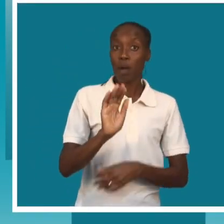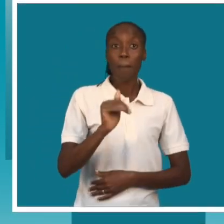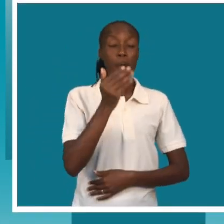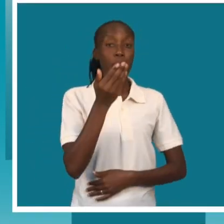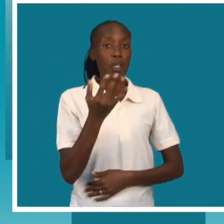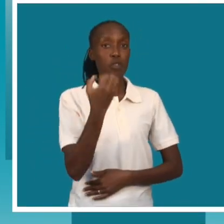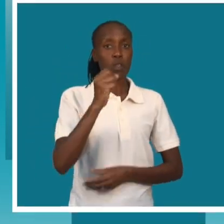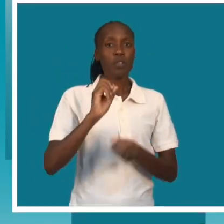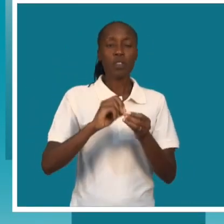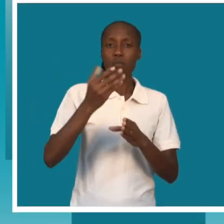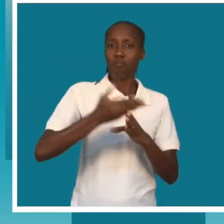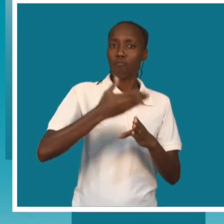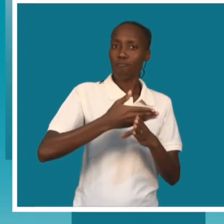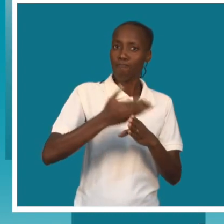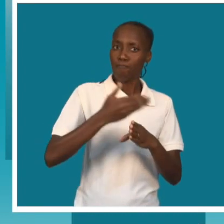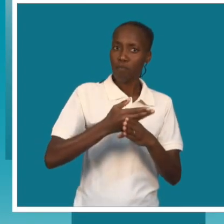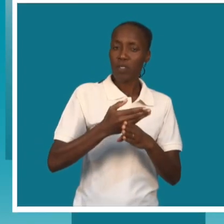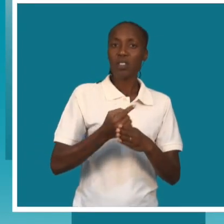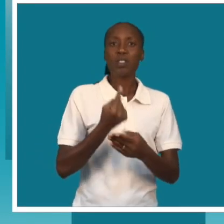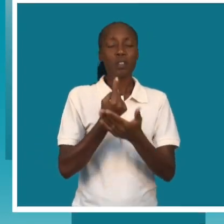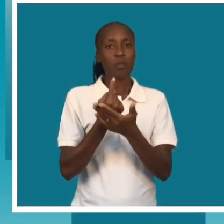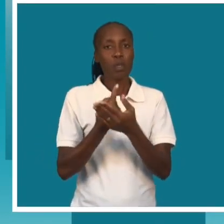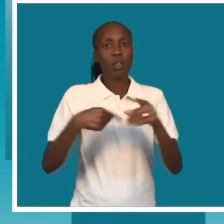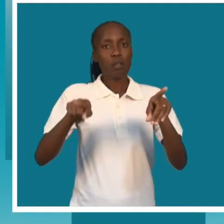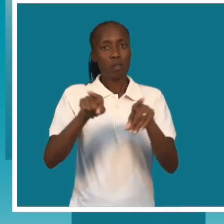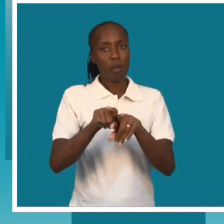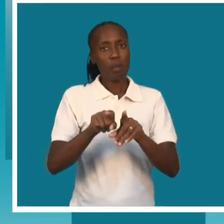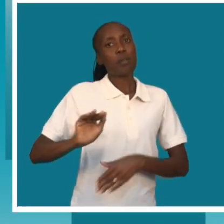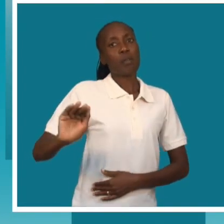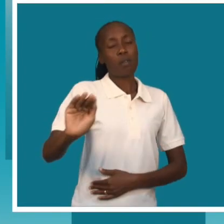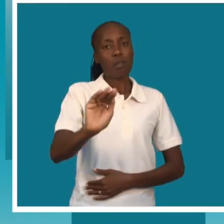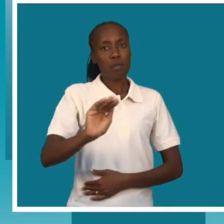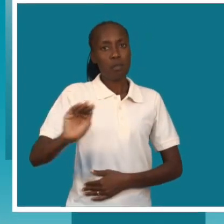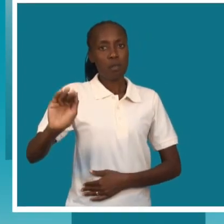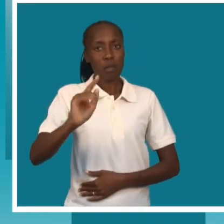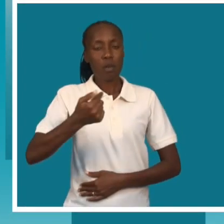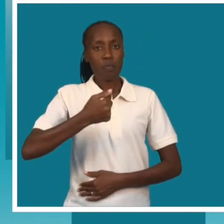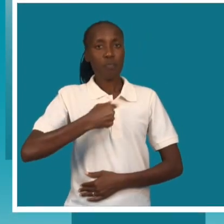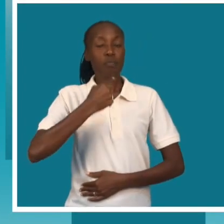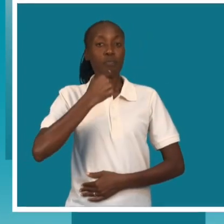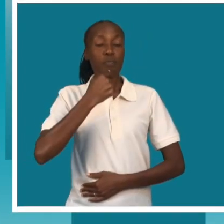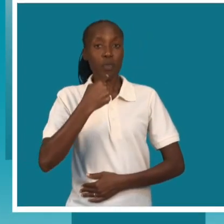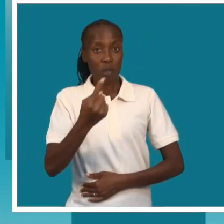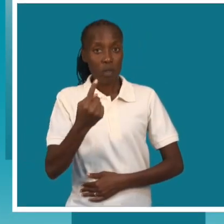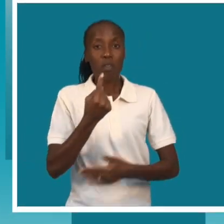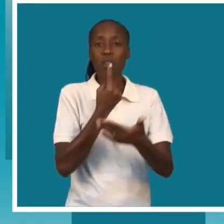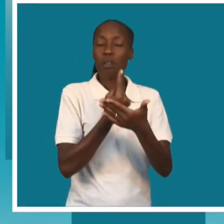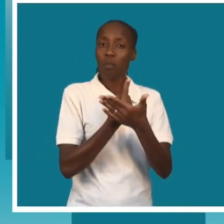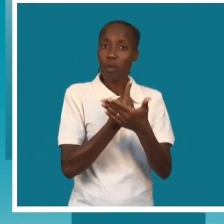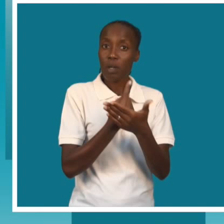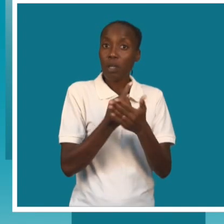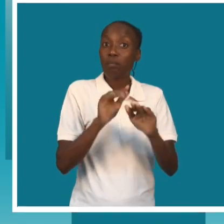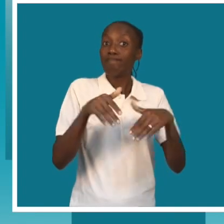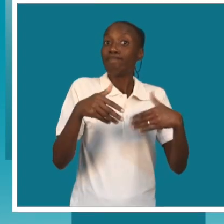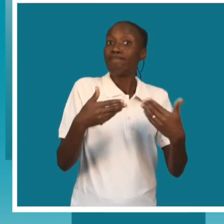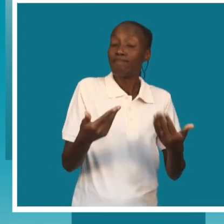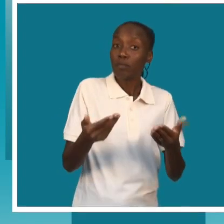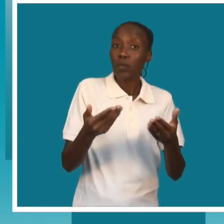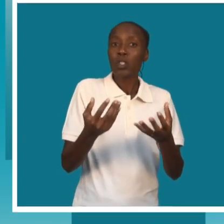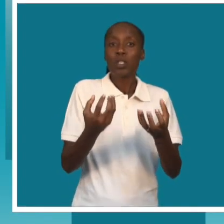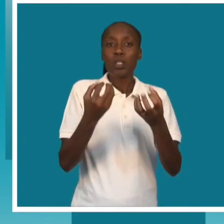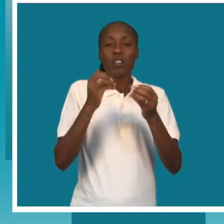possam praticar e serem úteis à sociedade. Portanto, foi bastante pertinente e também uma forma de